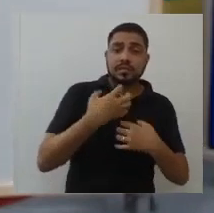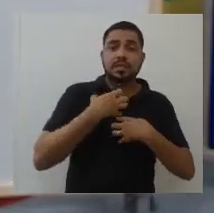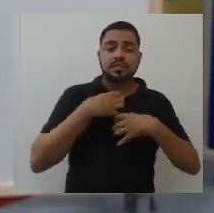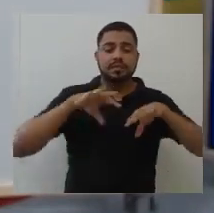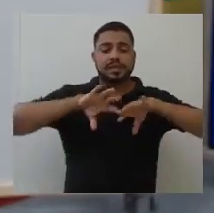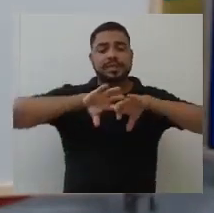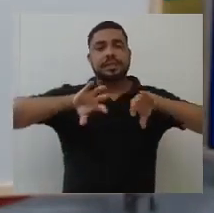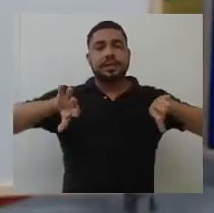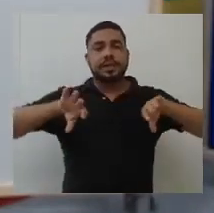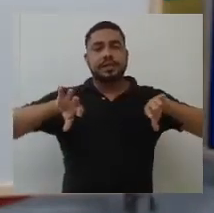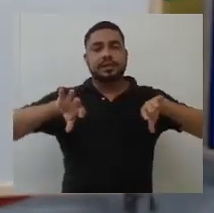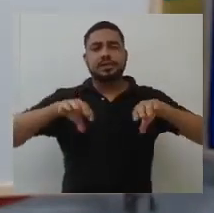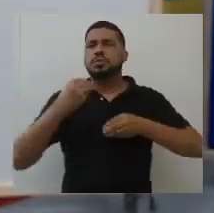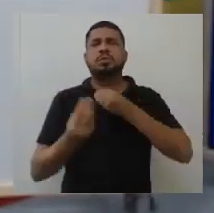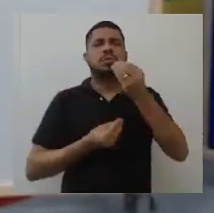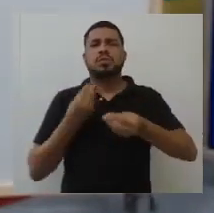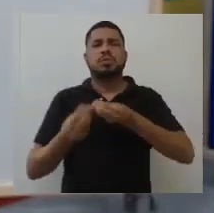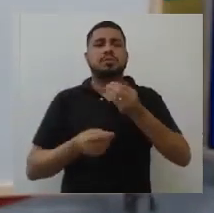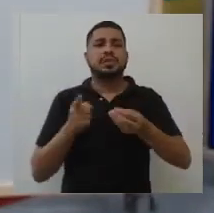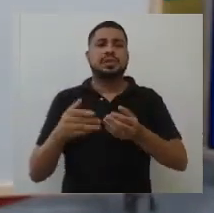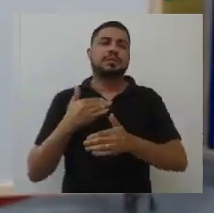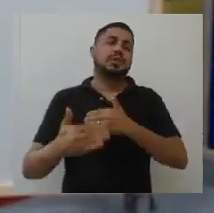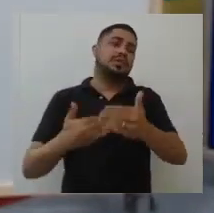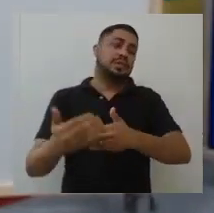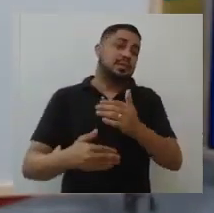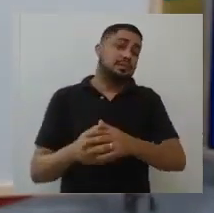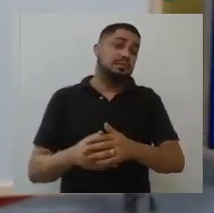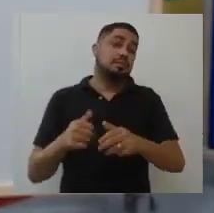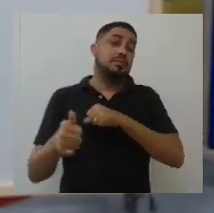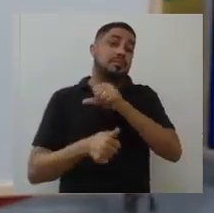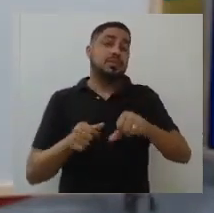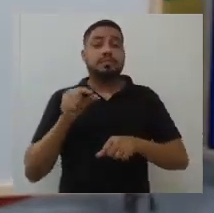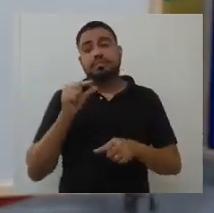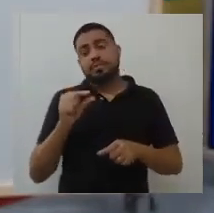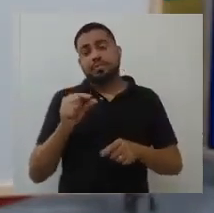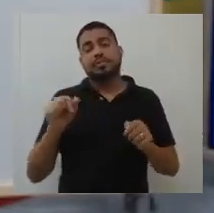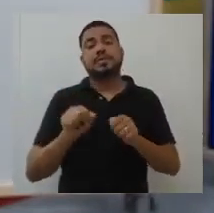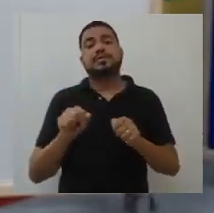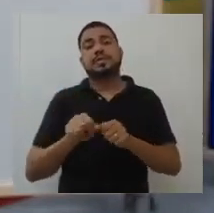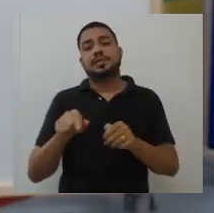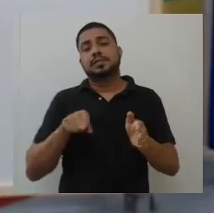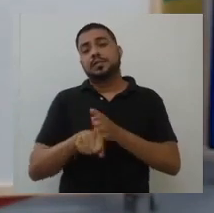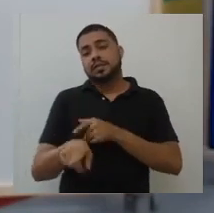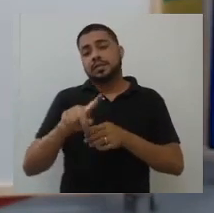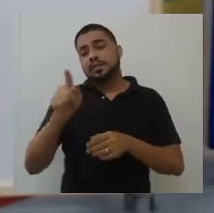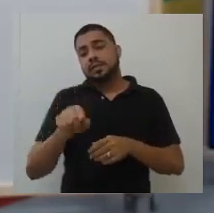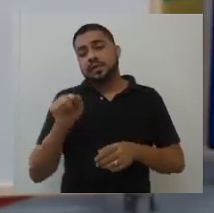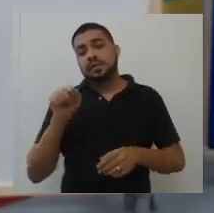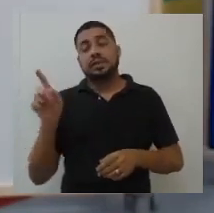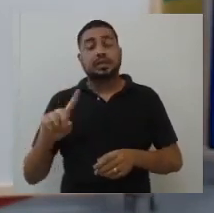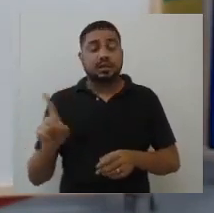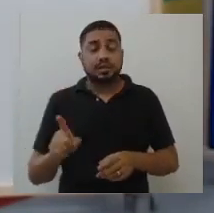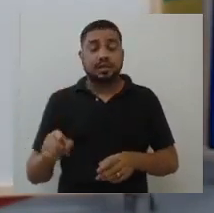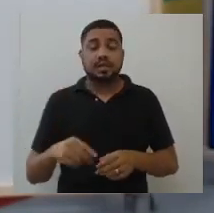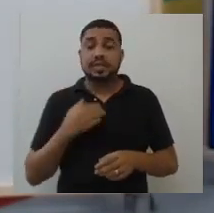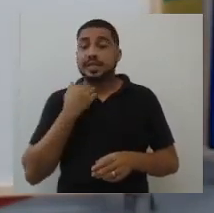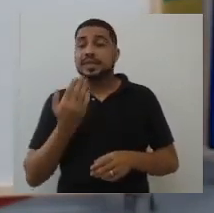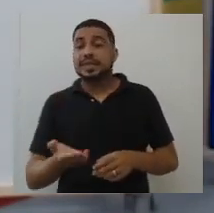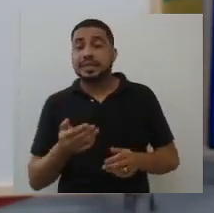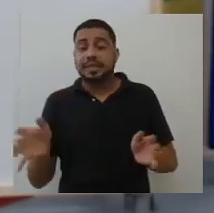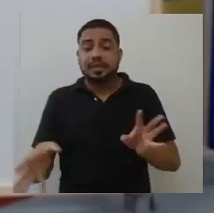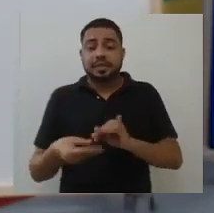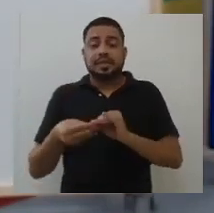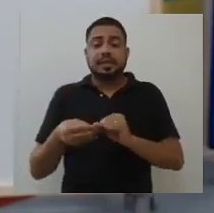sem ser abreviada. Mas como é que ficaria esse processo? Mudaria um pouco. Para formar um interrogativo negativo sem ser na forma abreviada, eu preciso começar com o